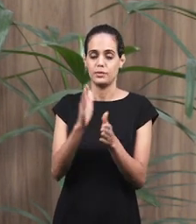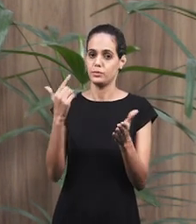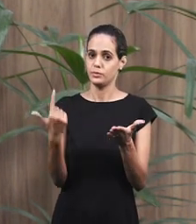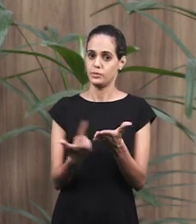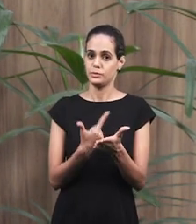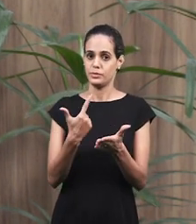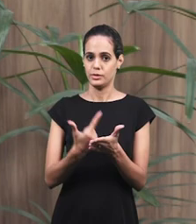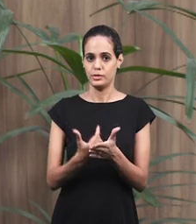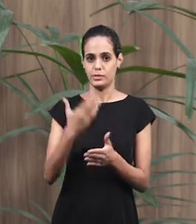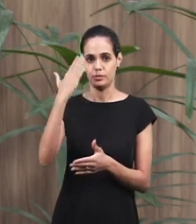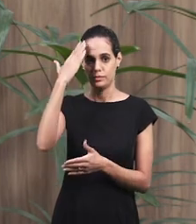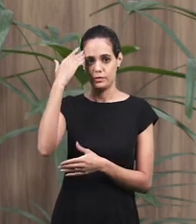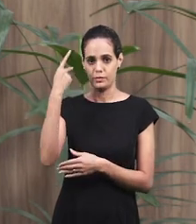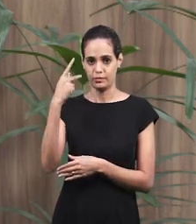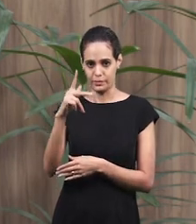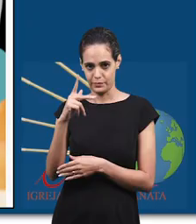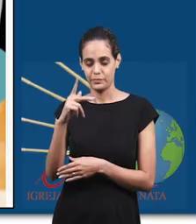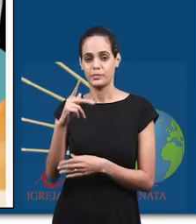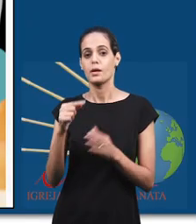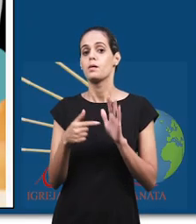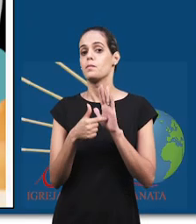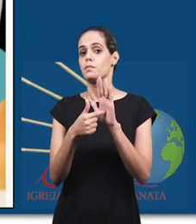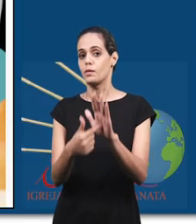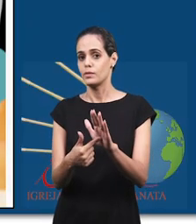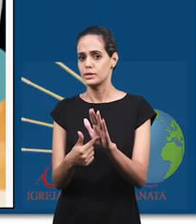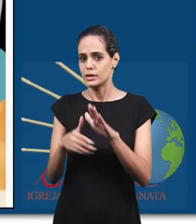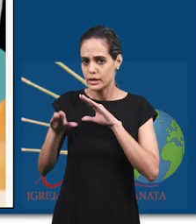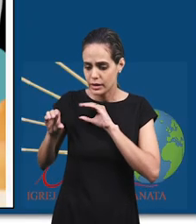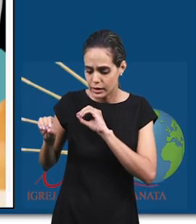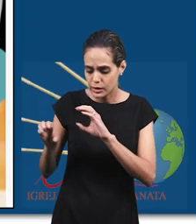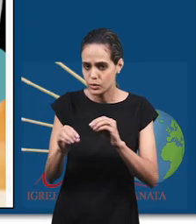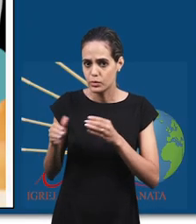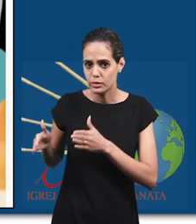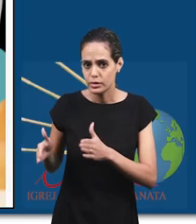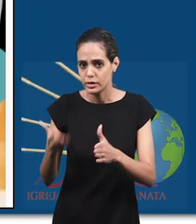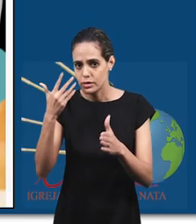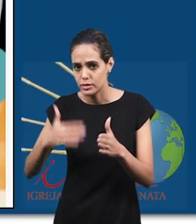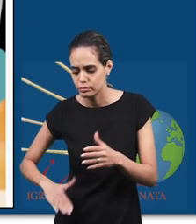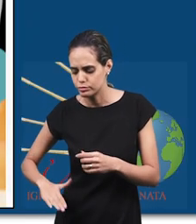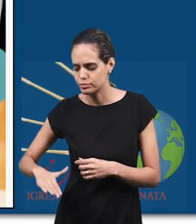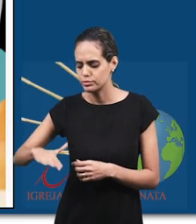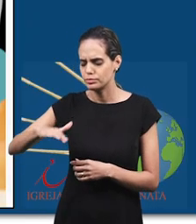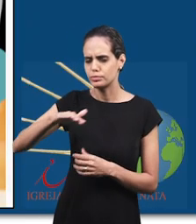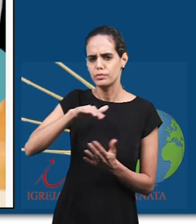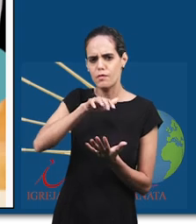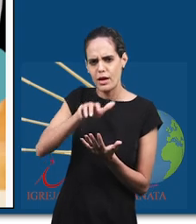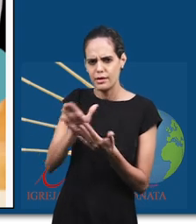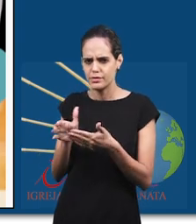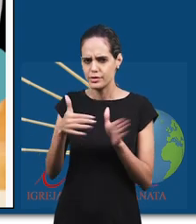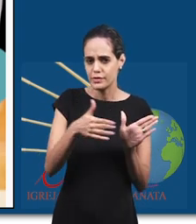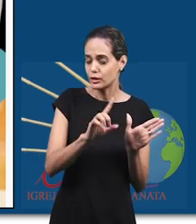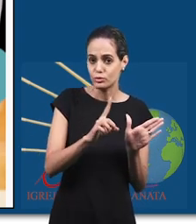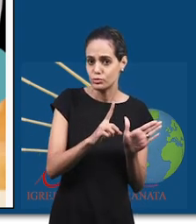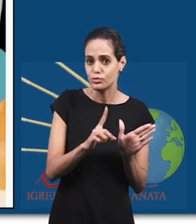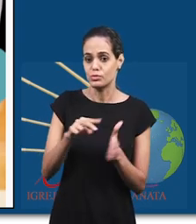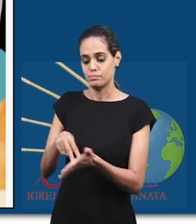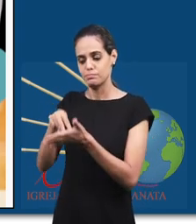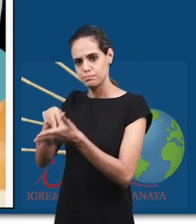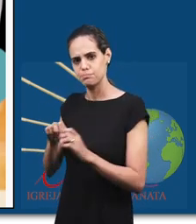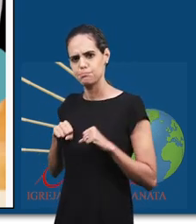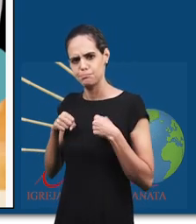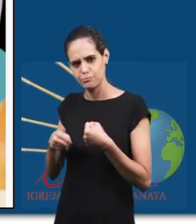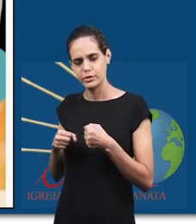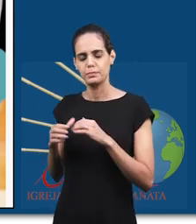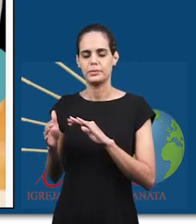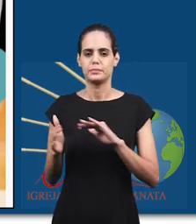Provérbios. Educa a criança no caminho em que deve andar e até quando envelhecer, não se desviará